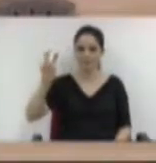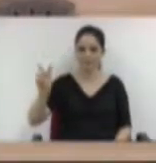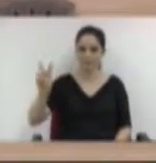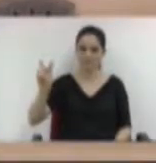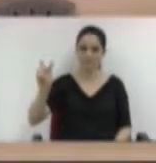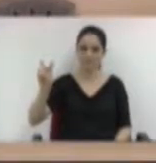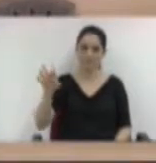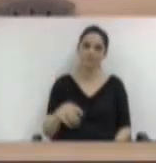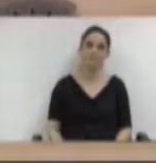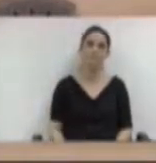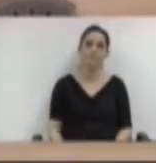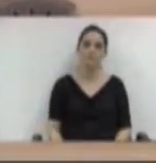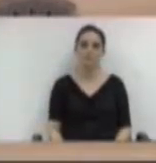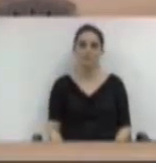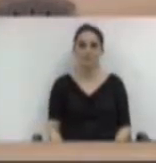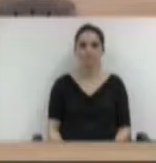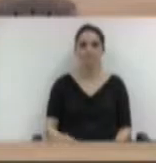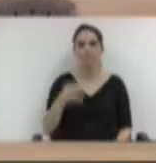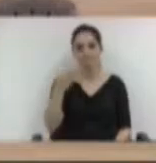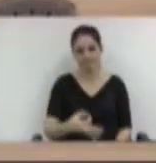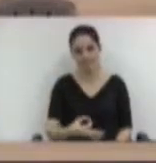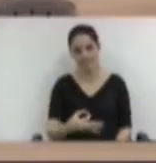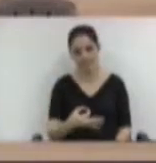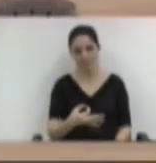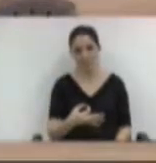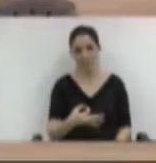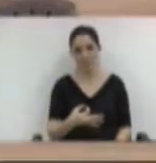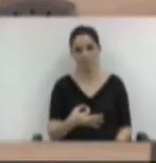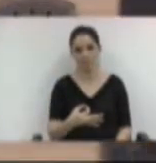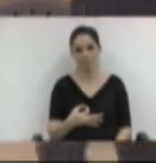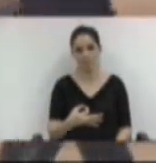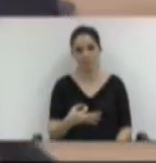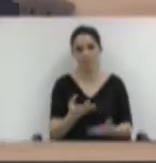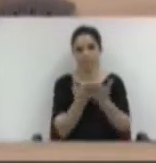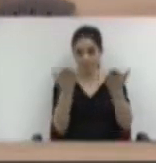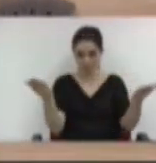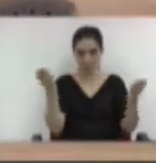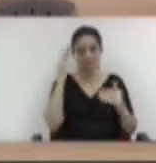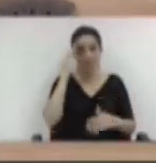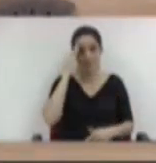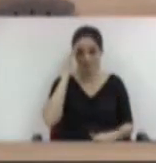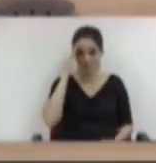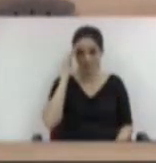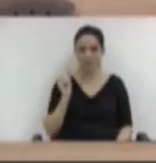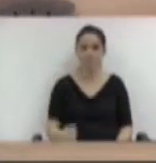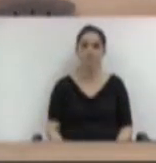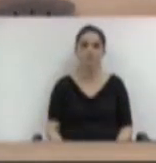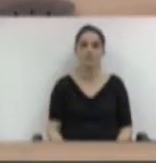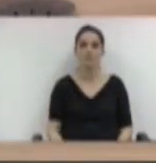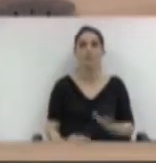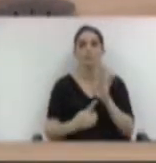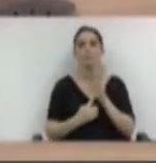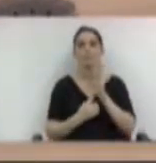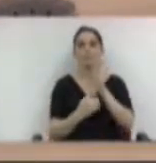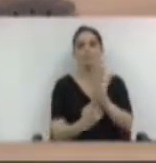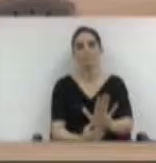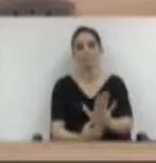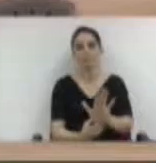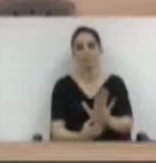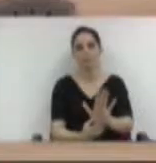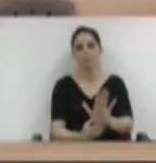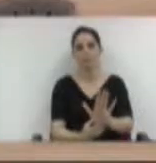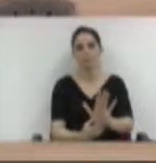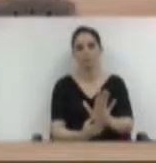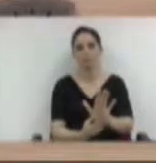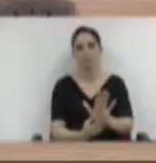845. Certa do entendimento e compreensão de Vossa Excelência, apresento neste ensejo meus protestos